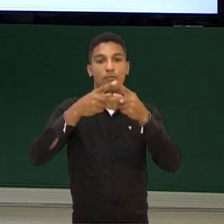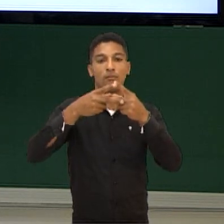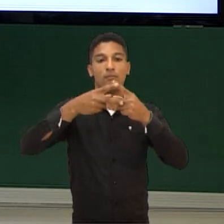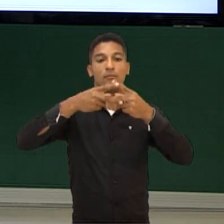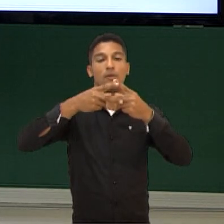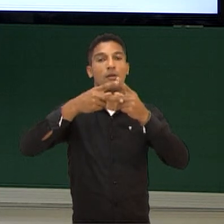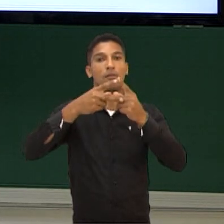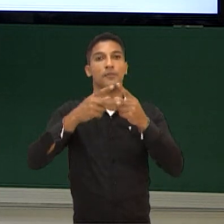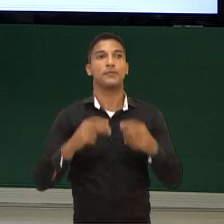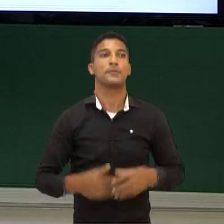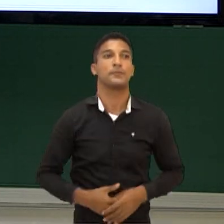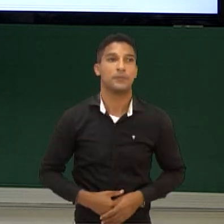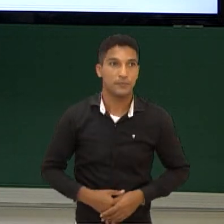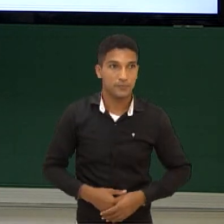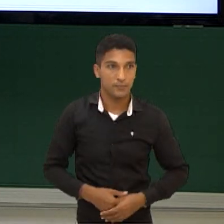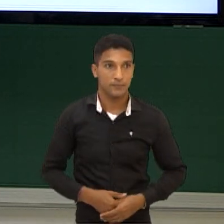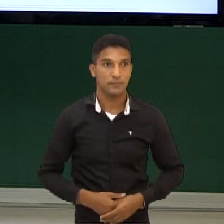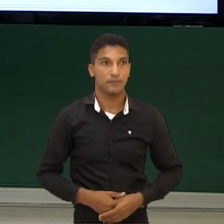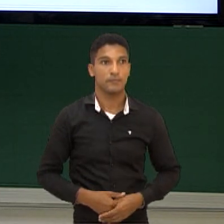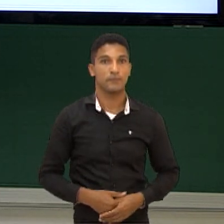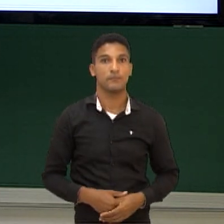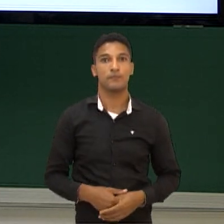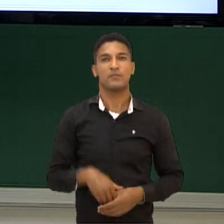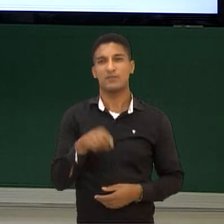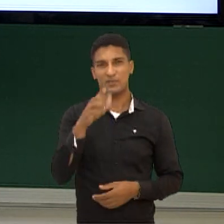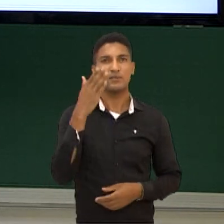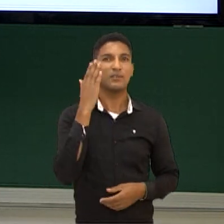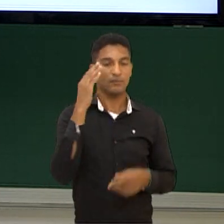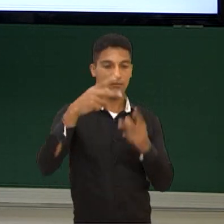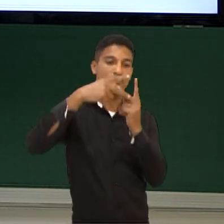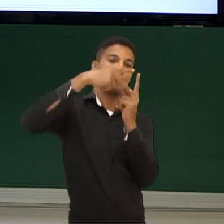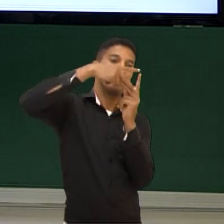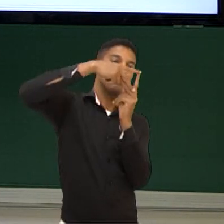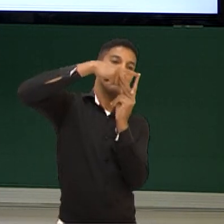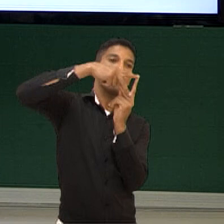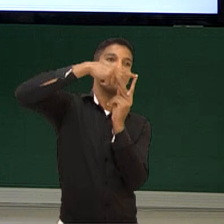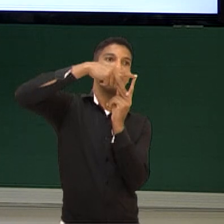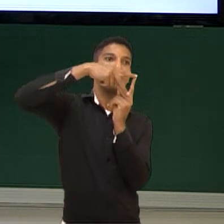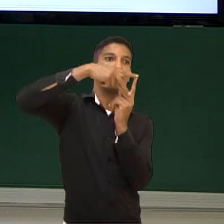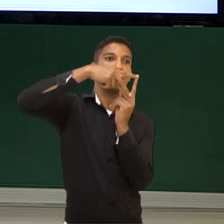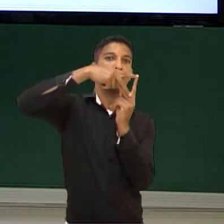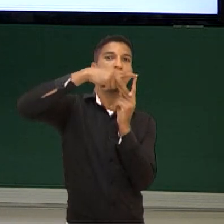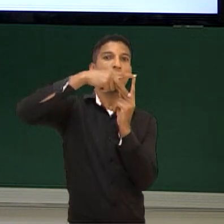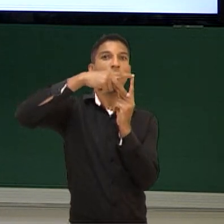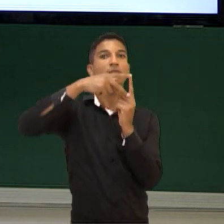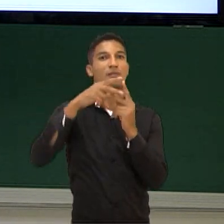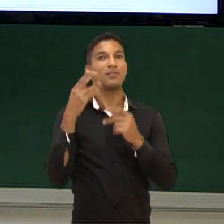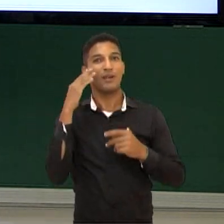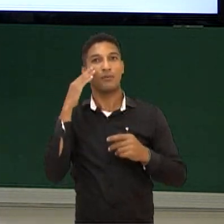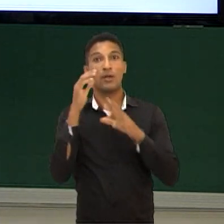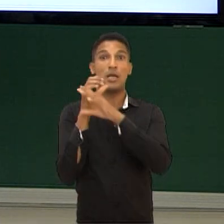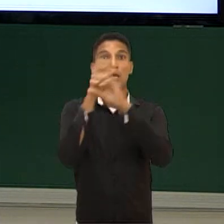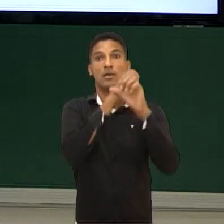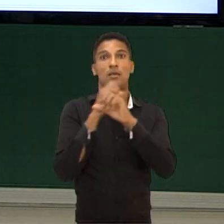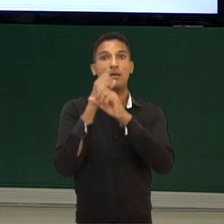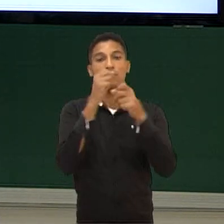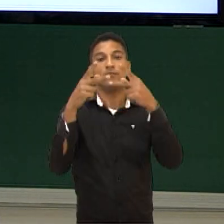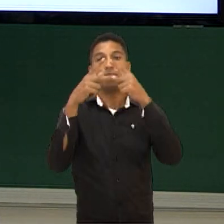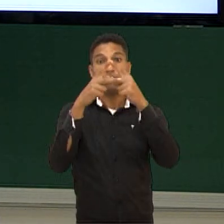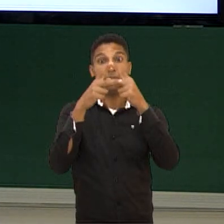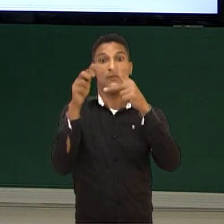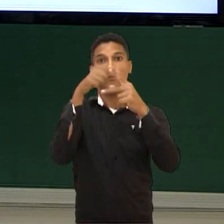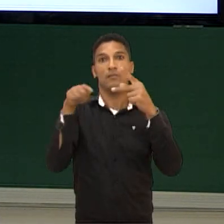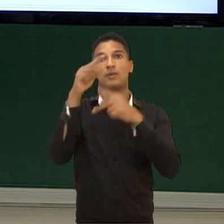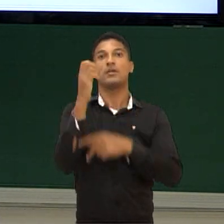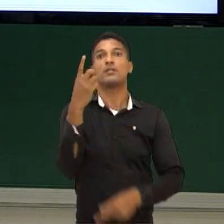assim. Nós já sabemos que a medida dos ângulos internos de um triângulo é 180. Se nós